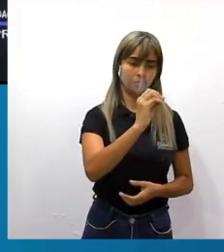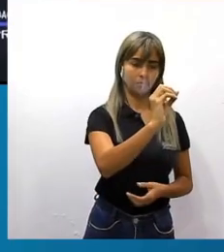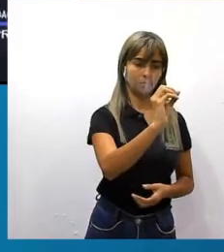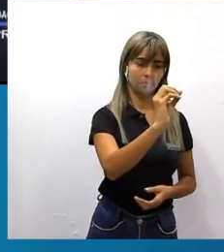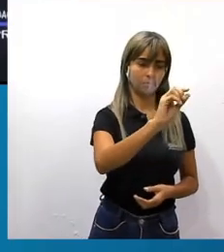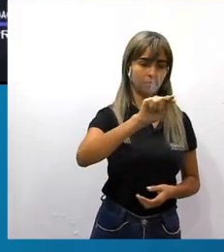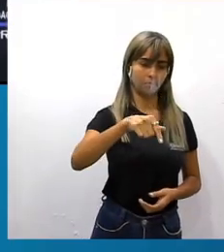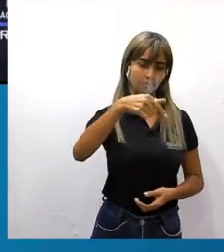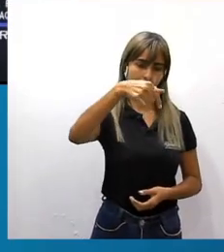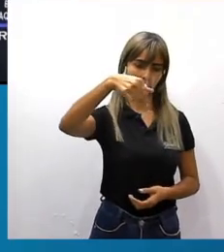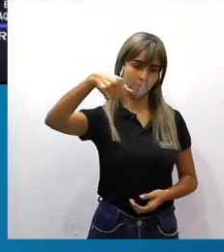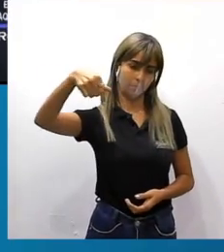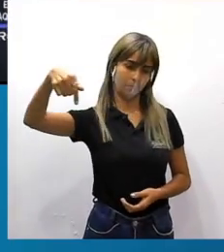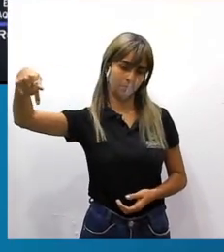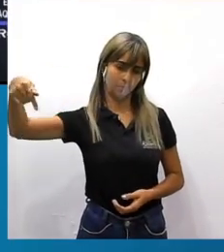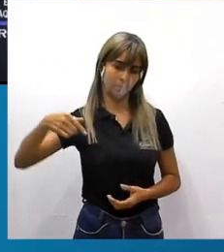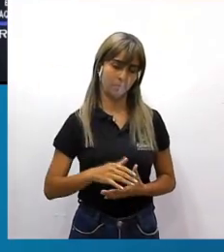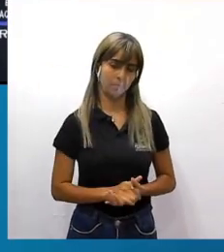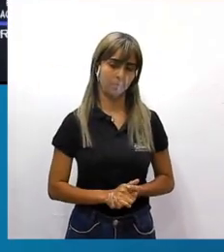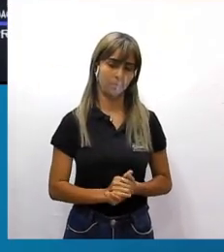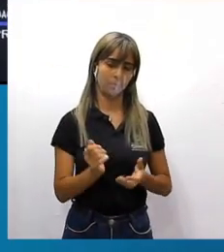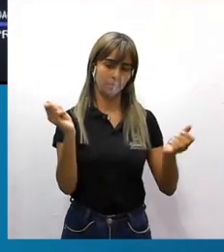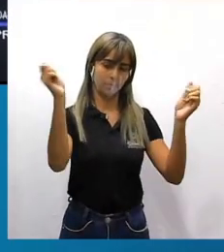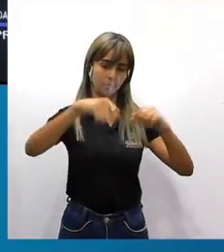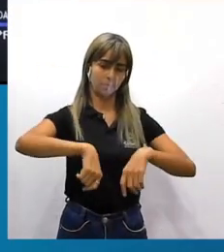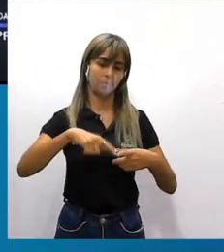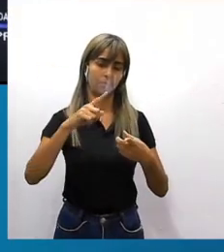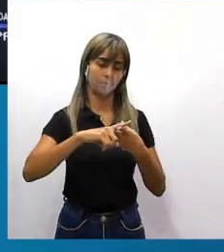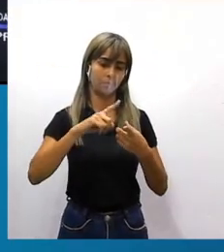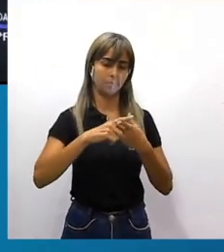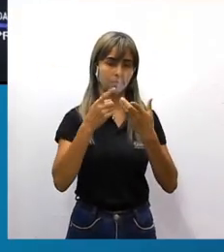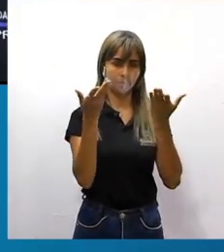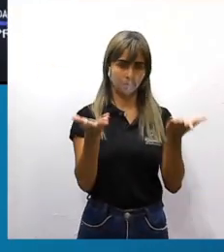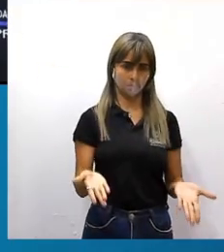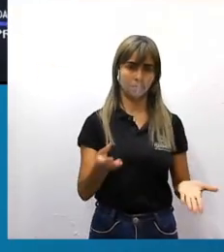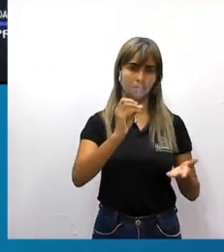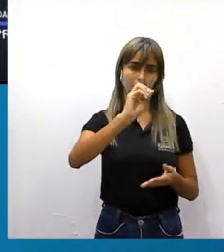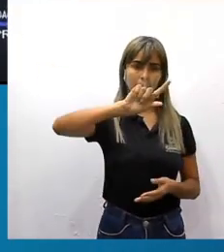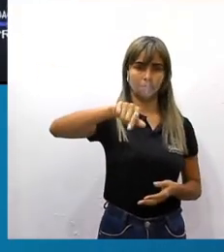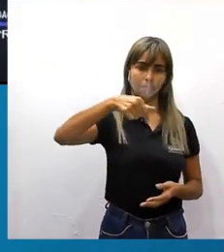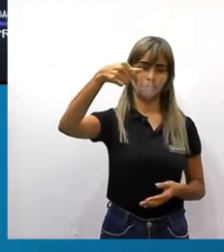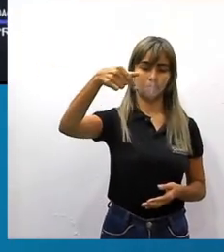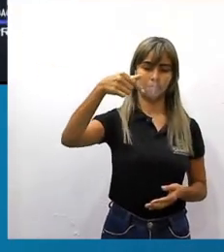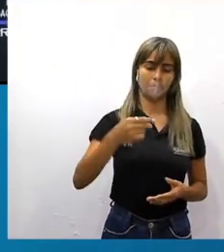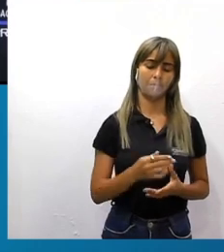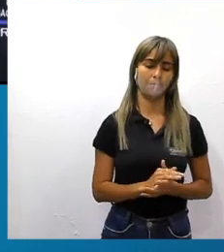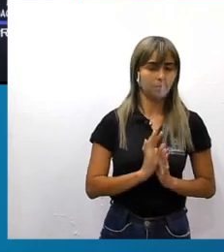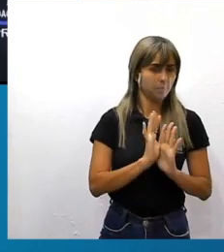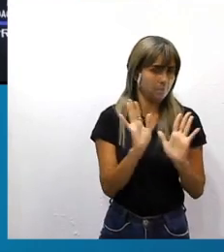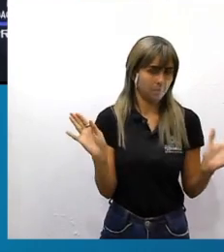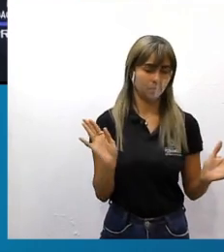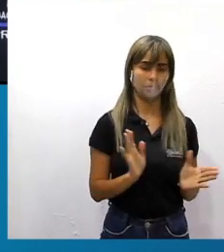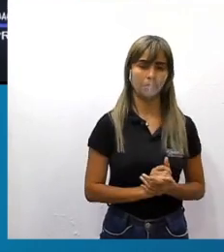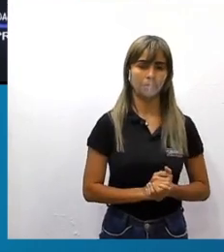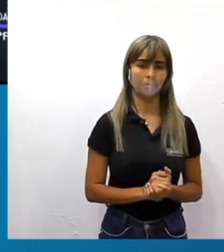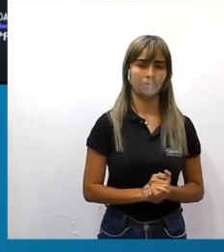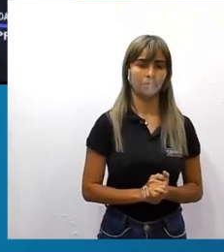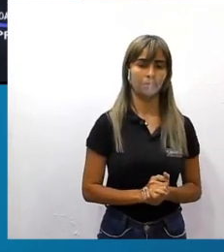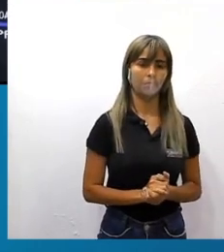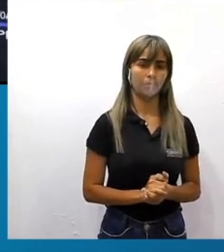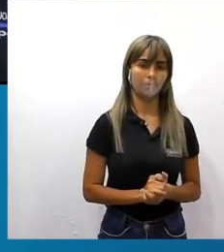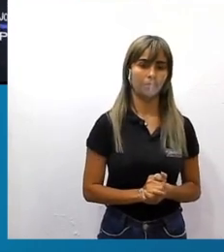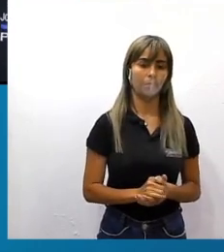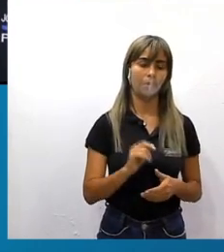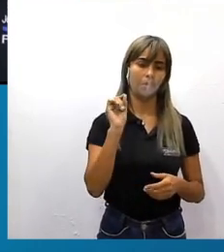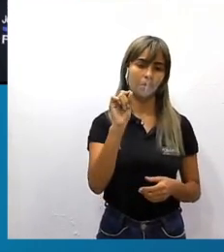7, 0,777, a gente pode colocar assim, 0,7 só e uma barra em cima.